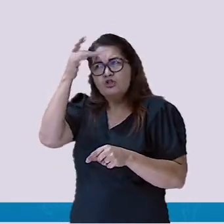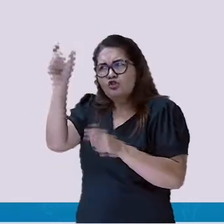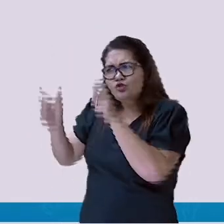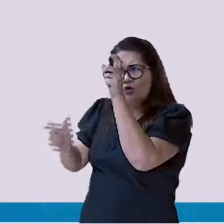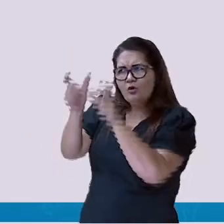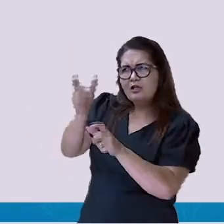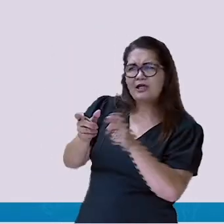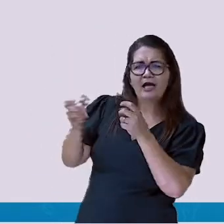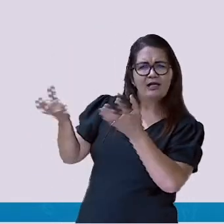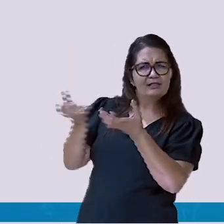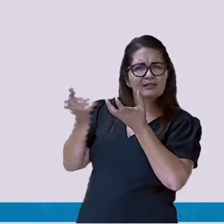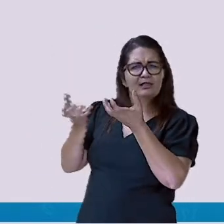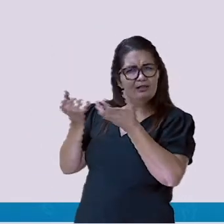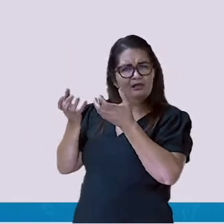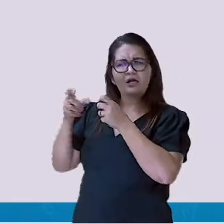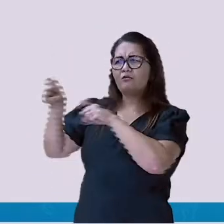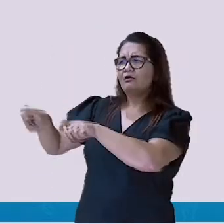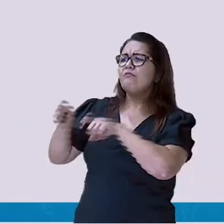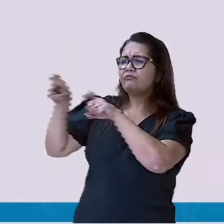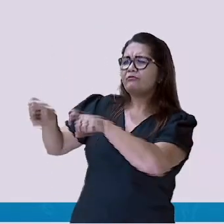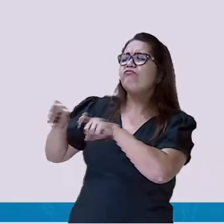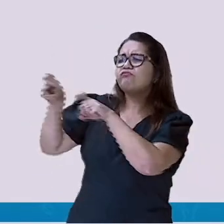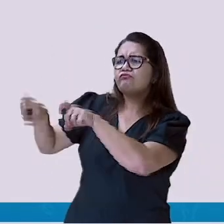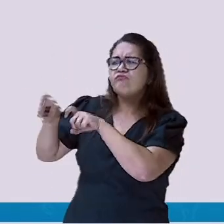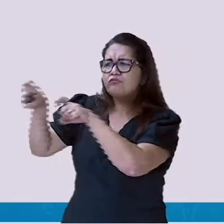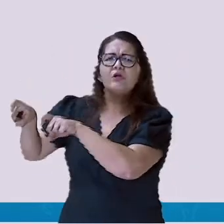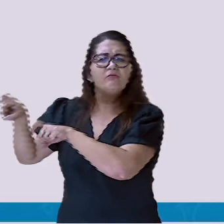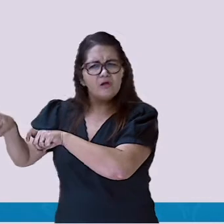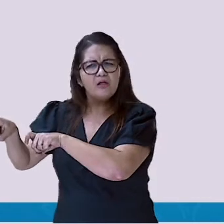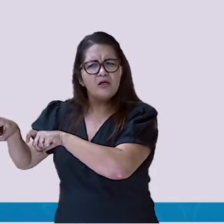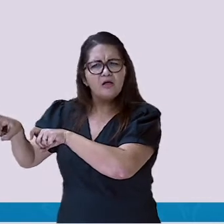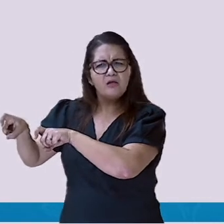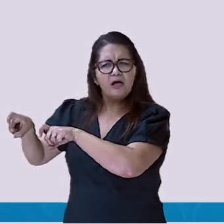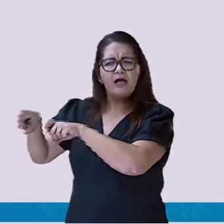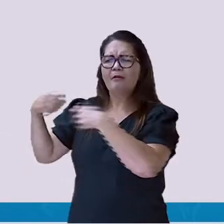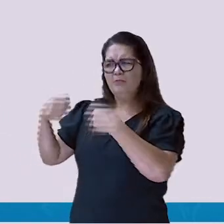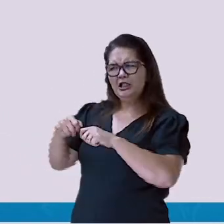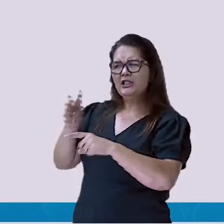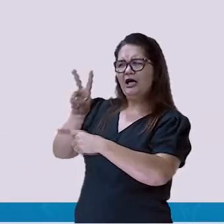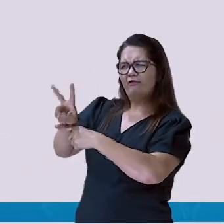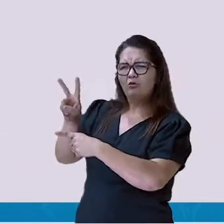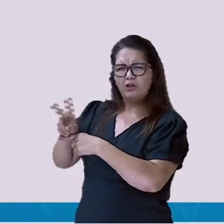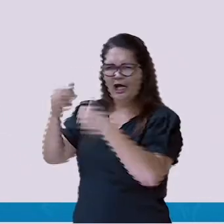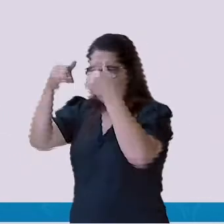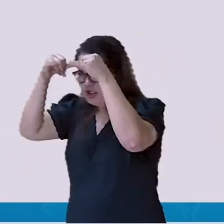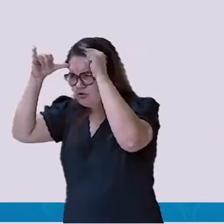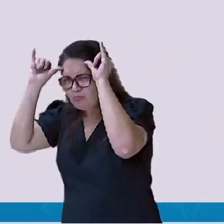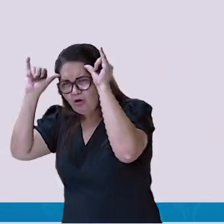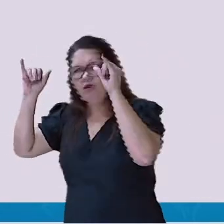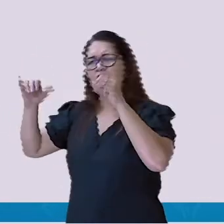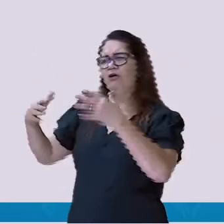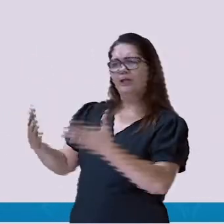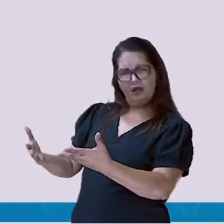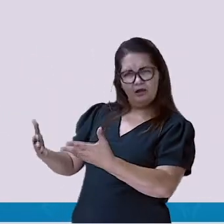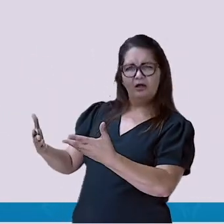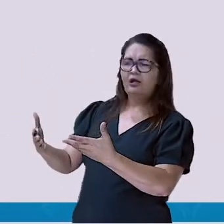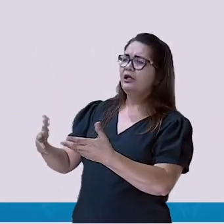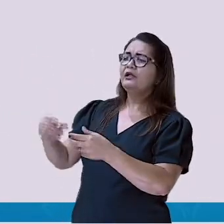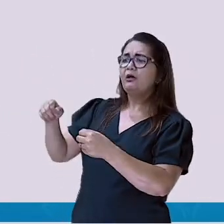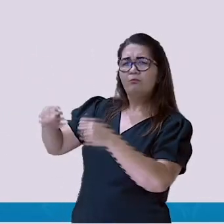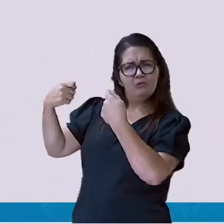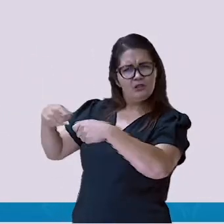construir e foram entrando mata dentro e desmatando e construindo, desmatando e construindo. Então a mata foi acabando, né?